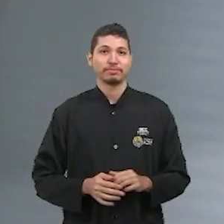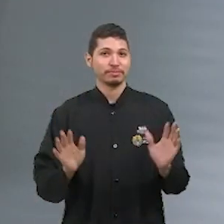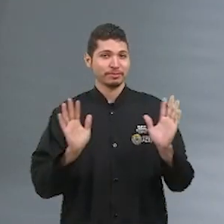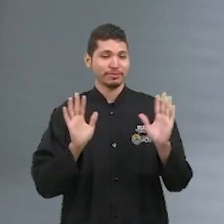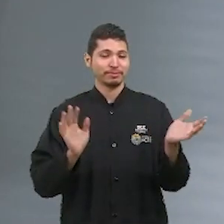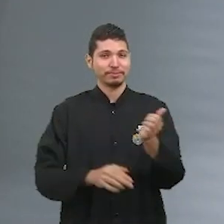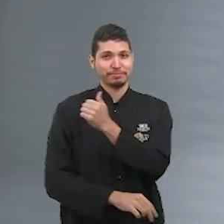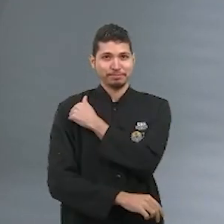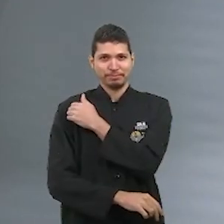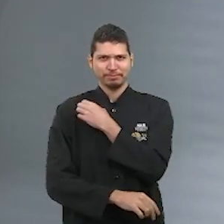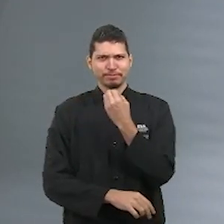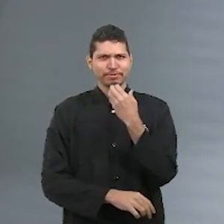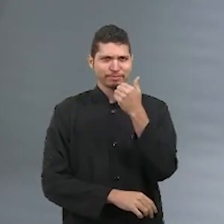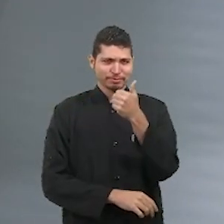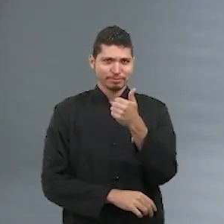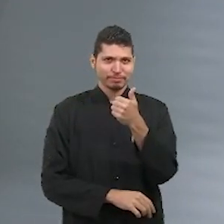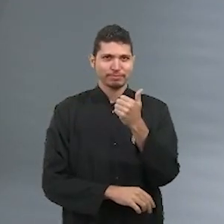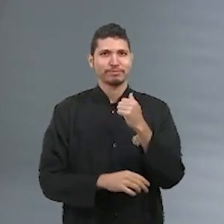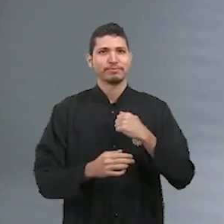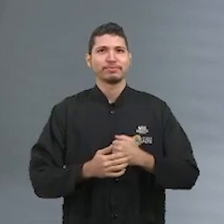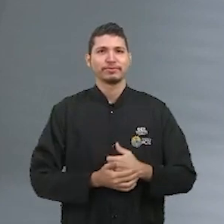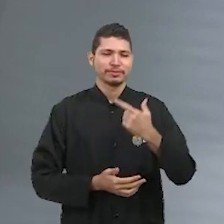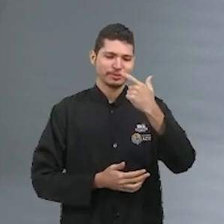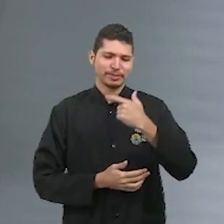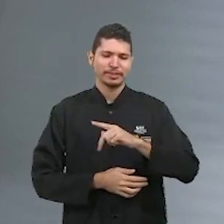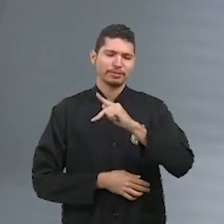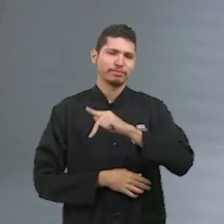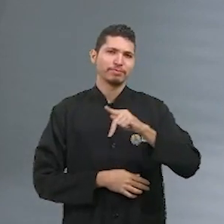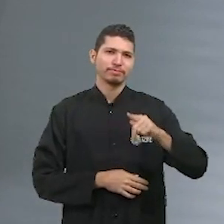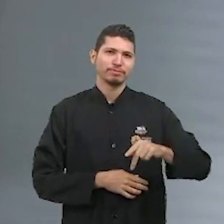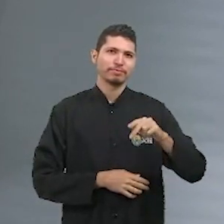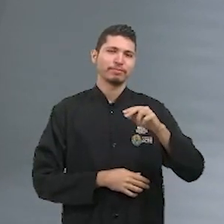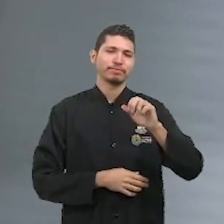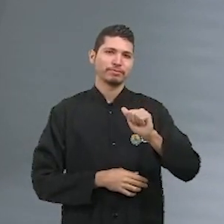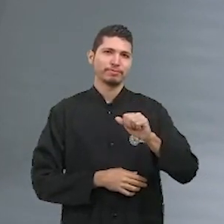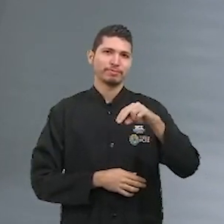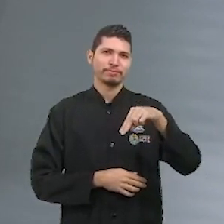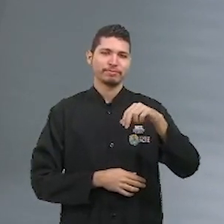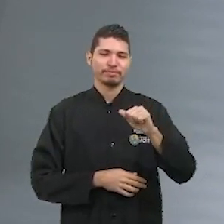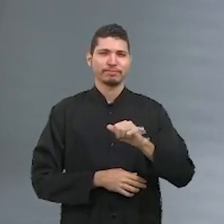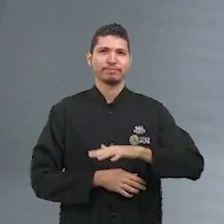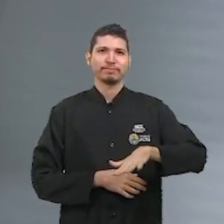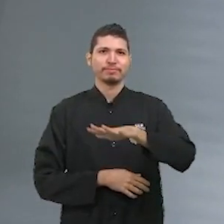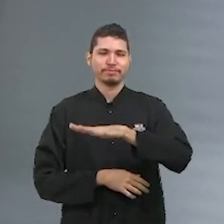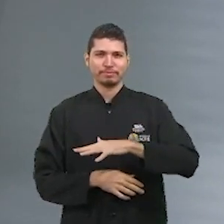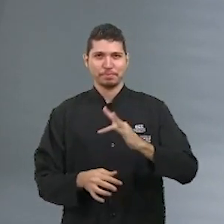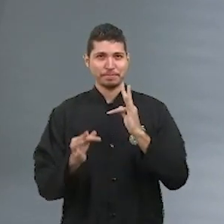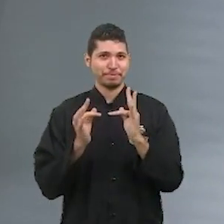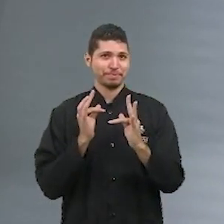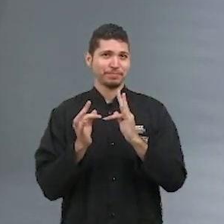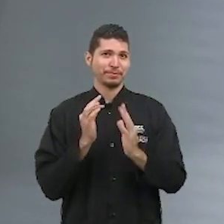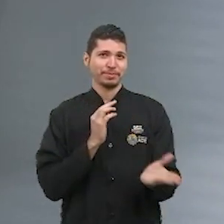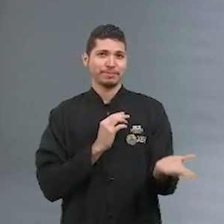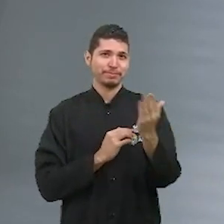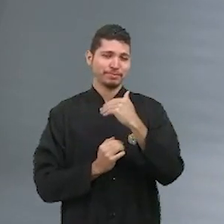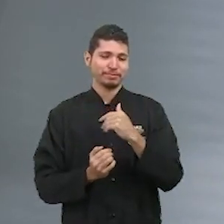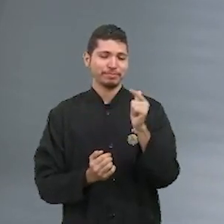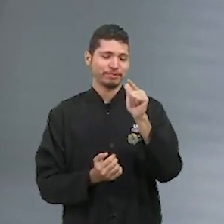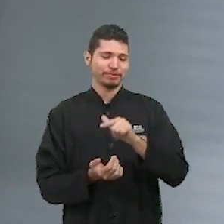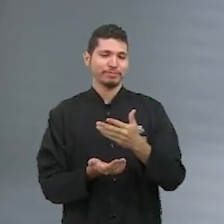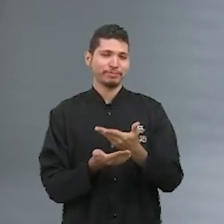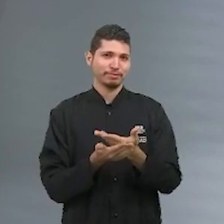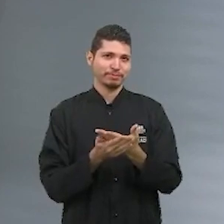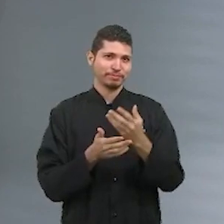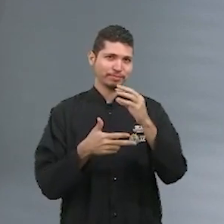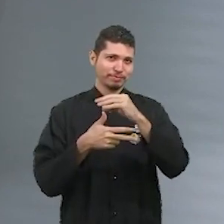Olá, estudante, tudo bem com você? Eu sou a professora Ana Raquel, venho com componente de Física e vamos lá para mais uma aula do